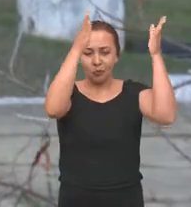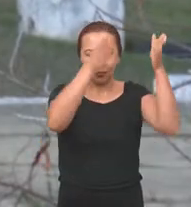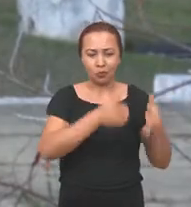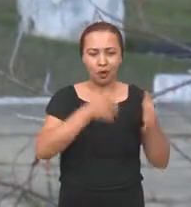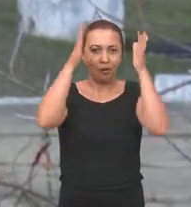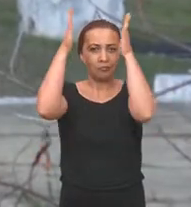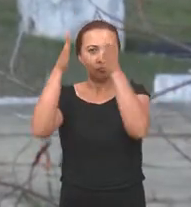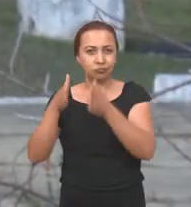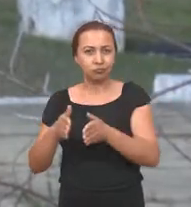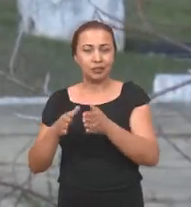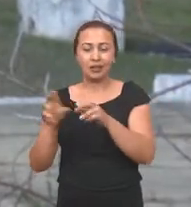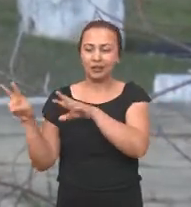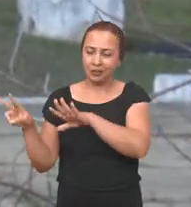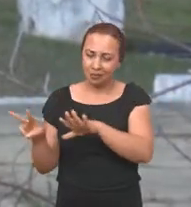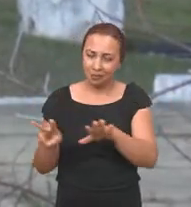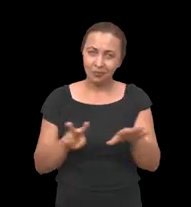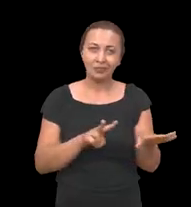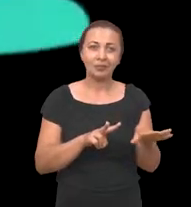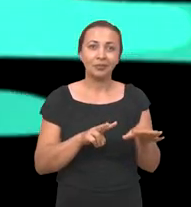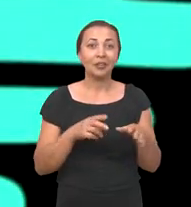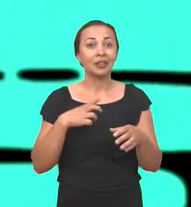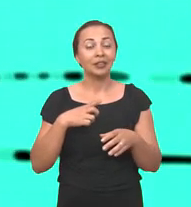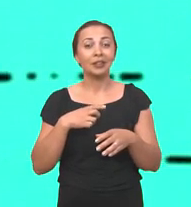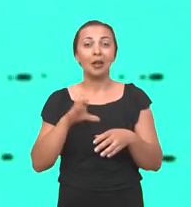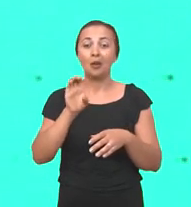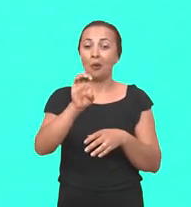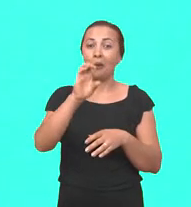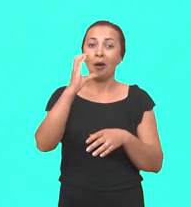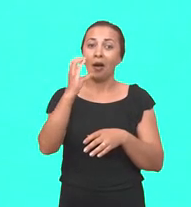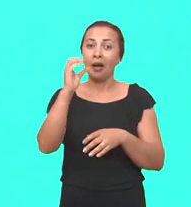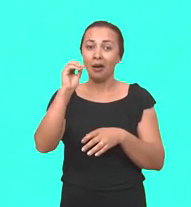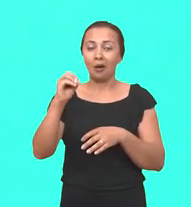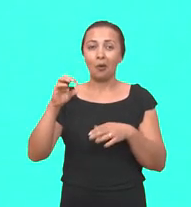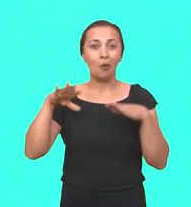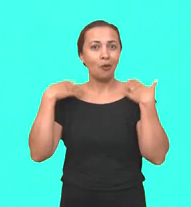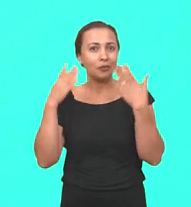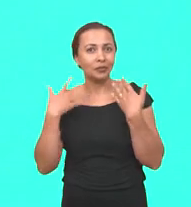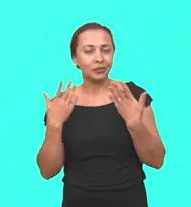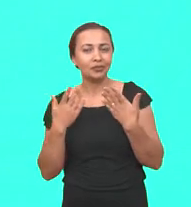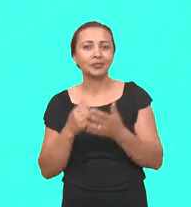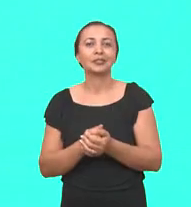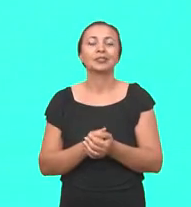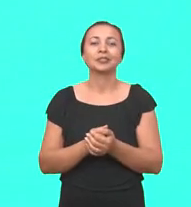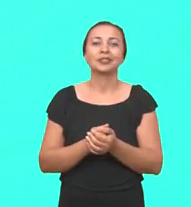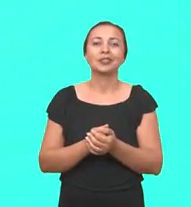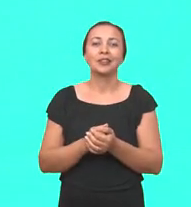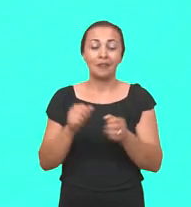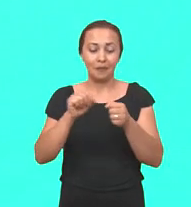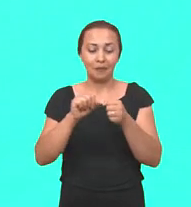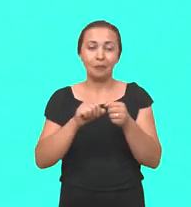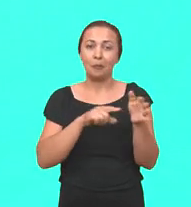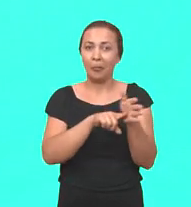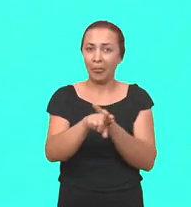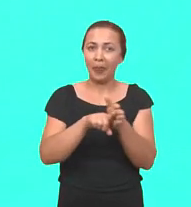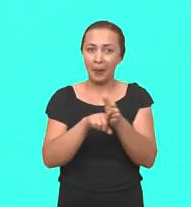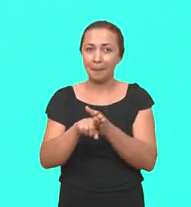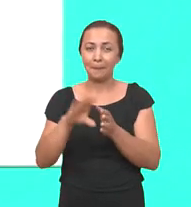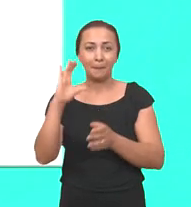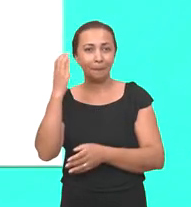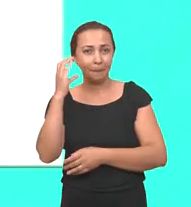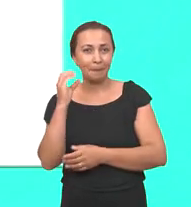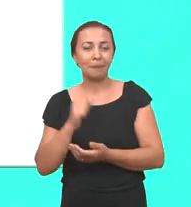colunas, que são semanais, e o Ecodivertidos, especialmente, foi feita uma pesquisa